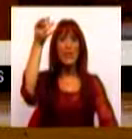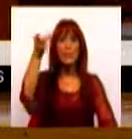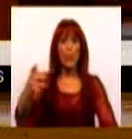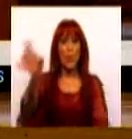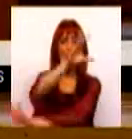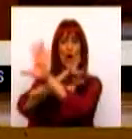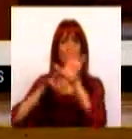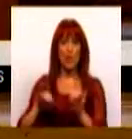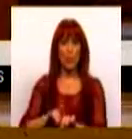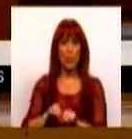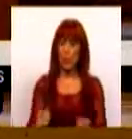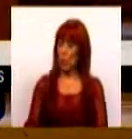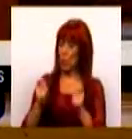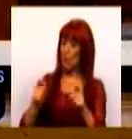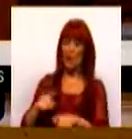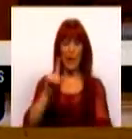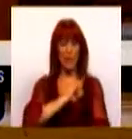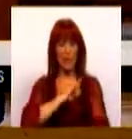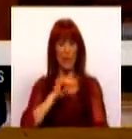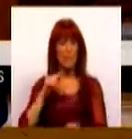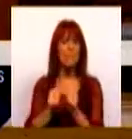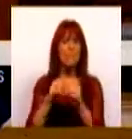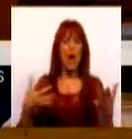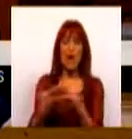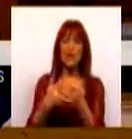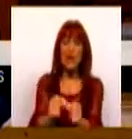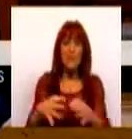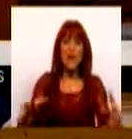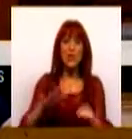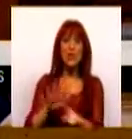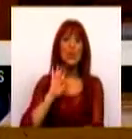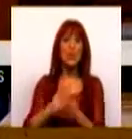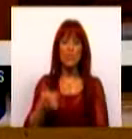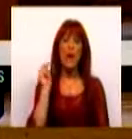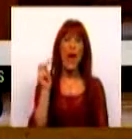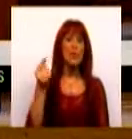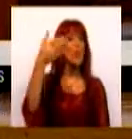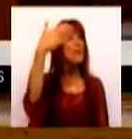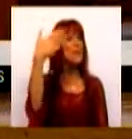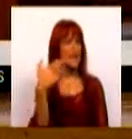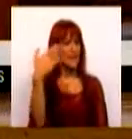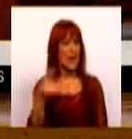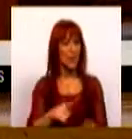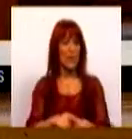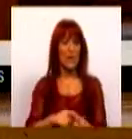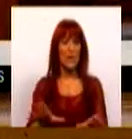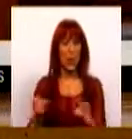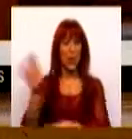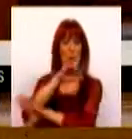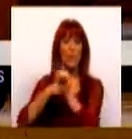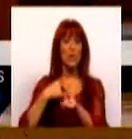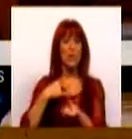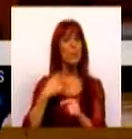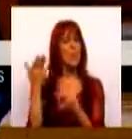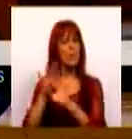Europa. O investimento privado atinge o maior crescimento dos últimos 17 anos. A Comissão Europeia dá o